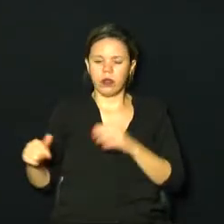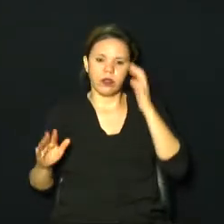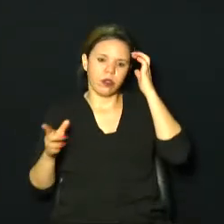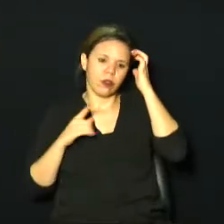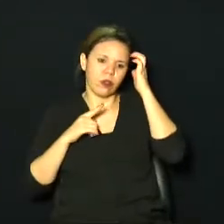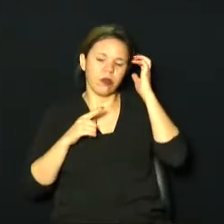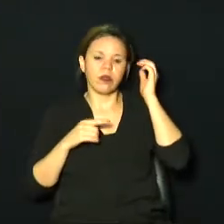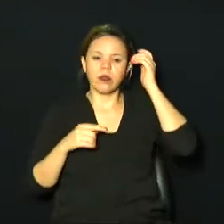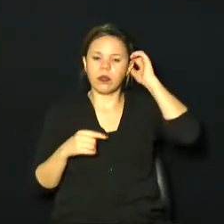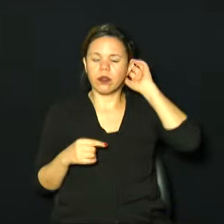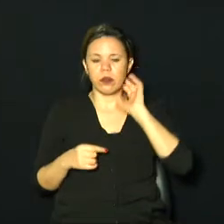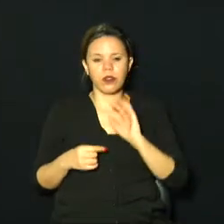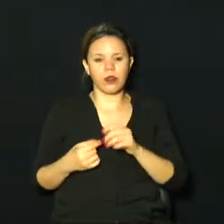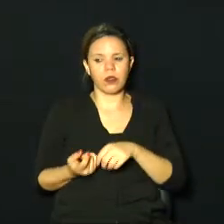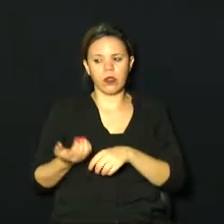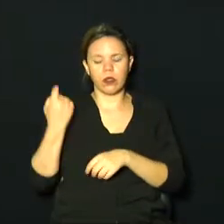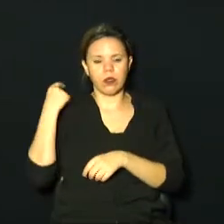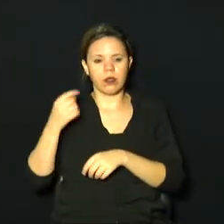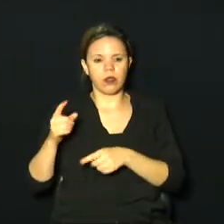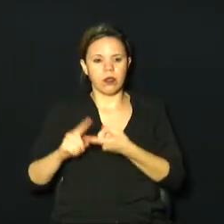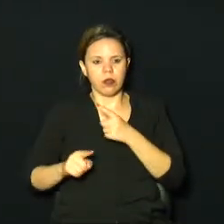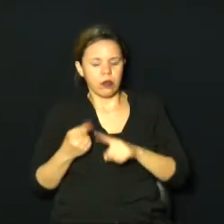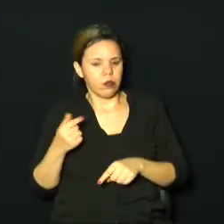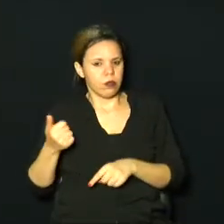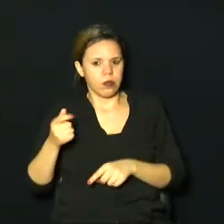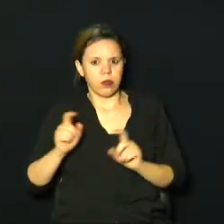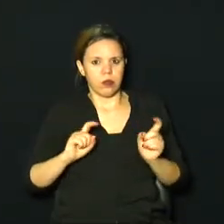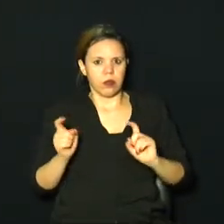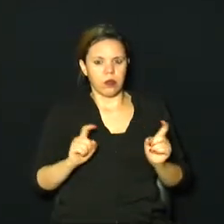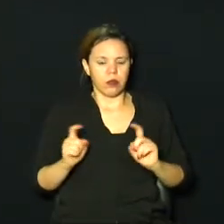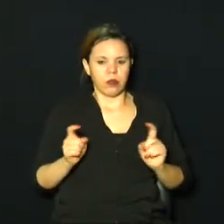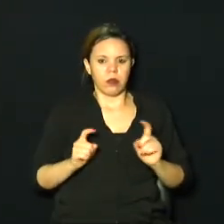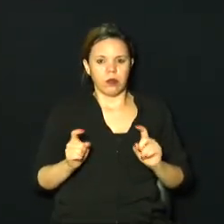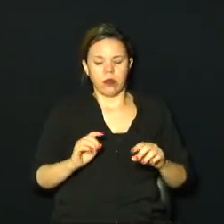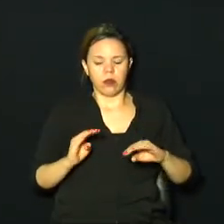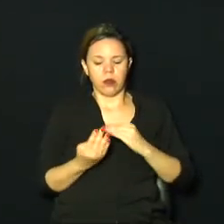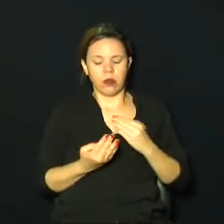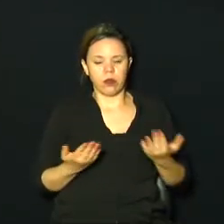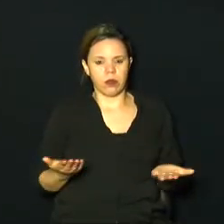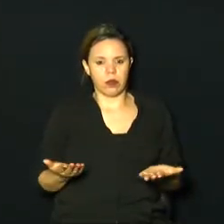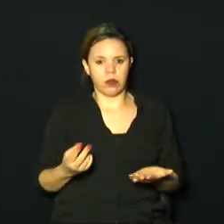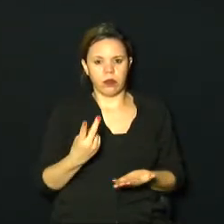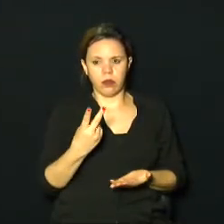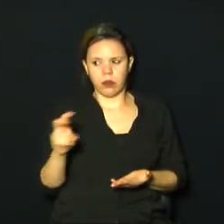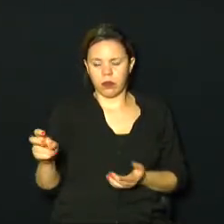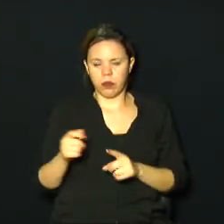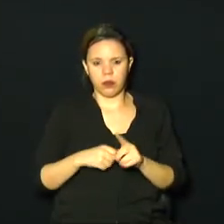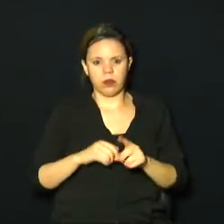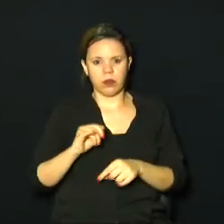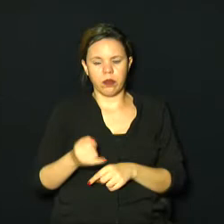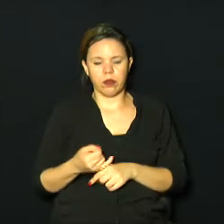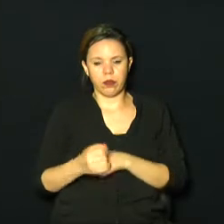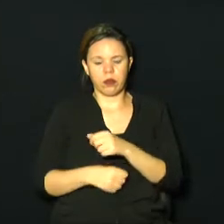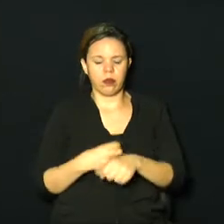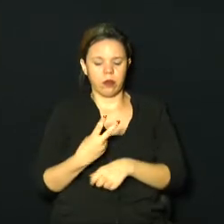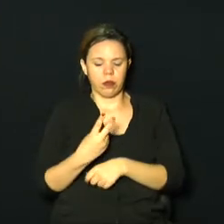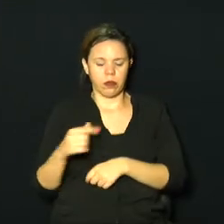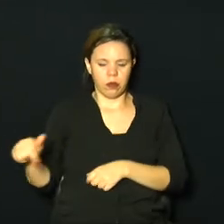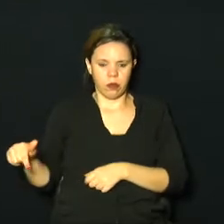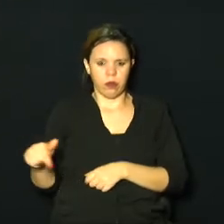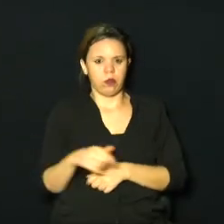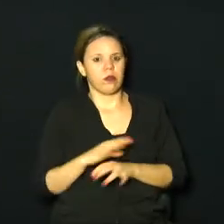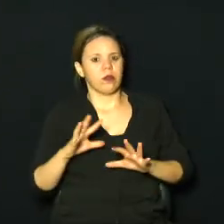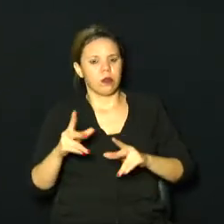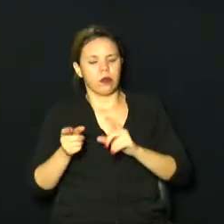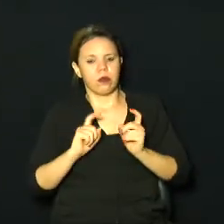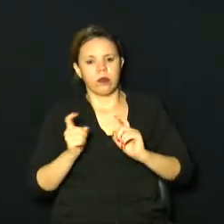tinha negociações antes. Aqui a primeira reunião feita do Mandela está aqui, 25 de janeiro de 2017. Todas as reuniões